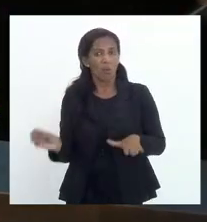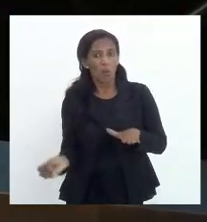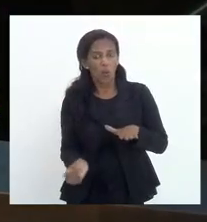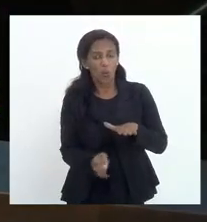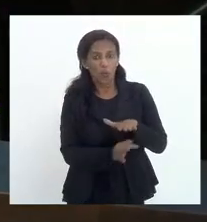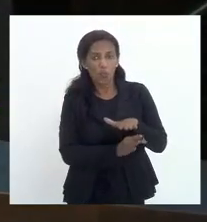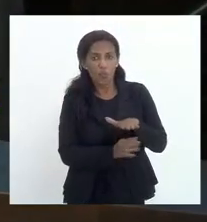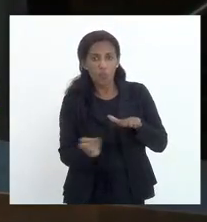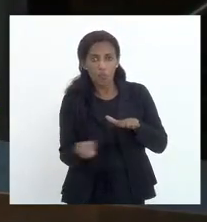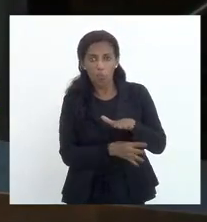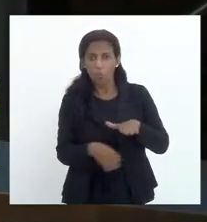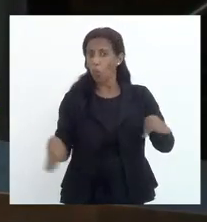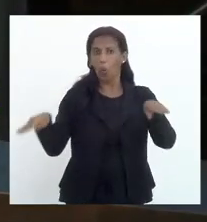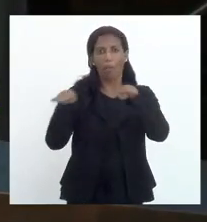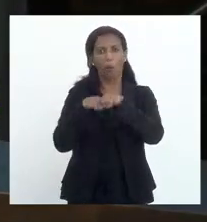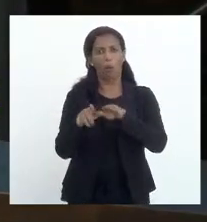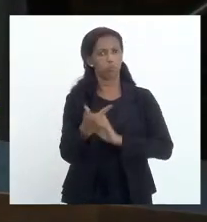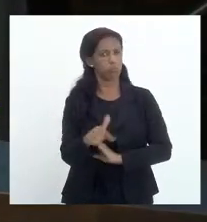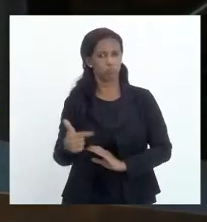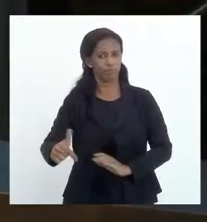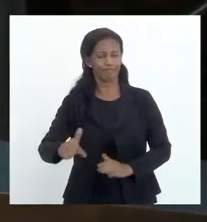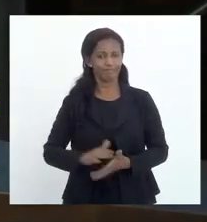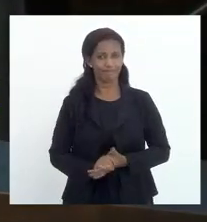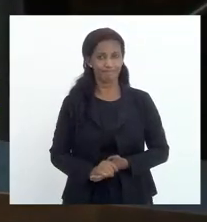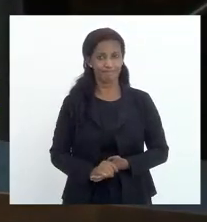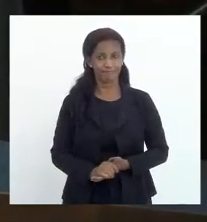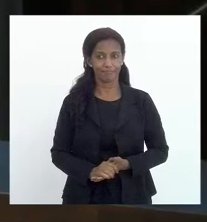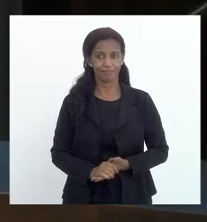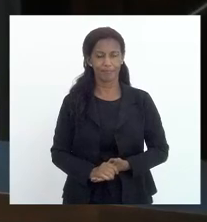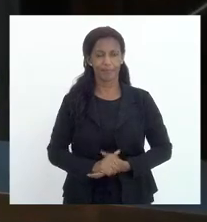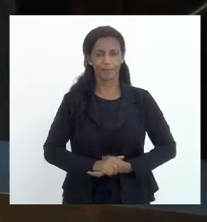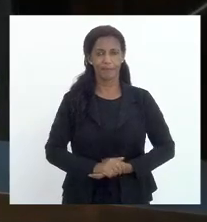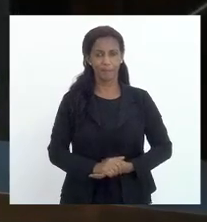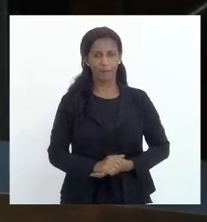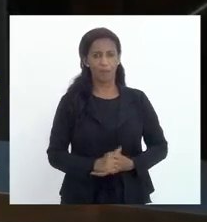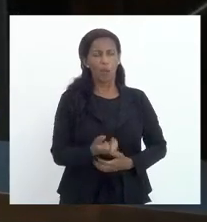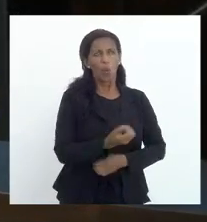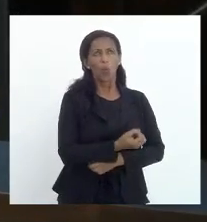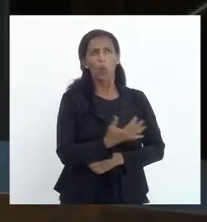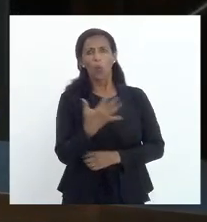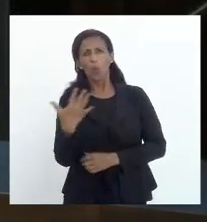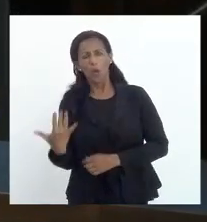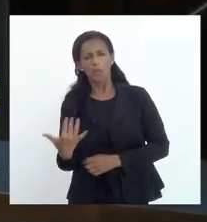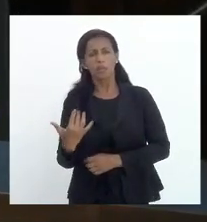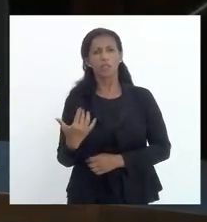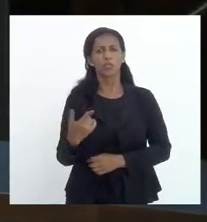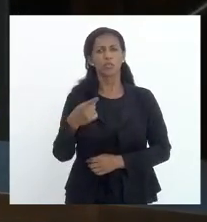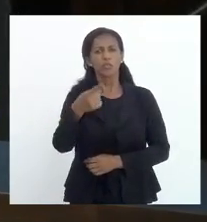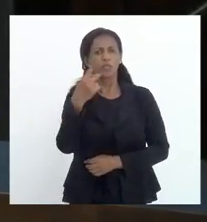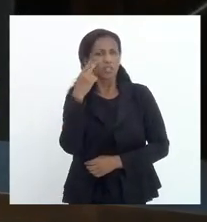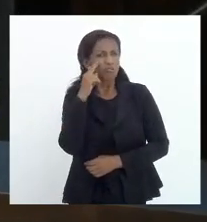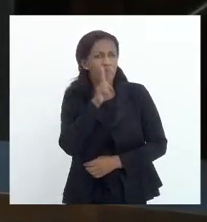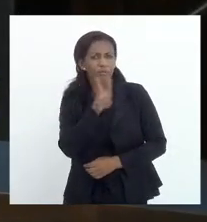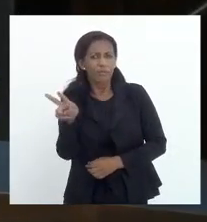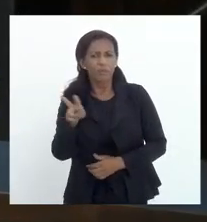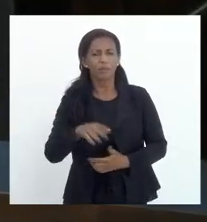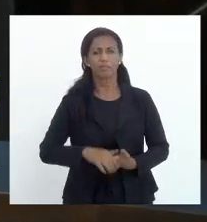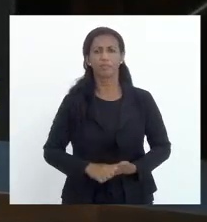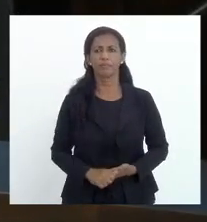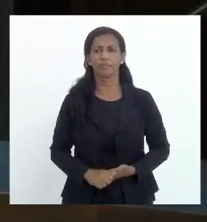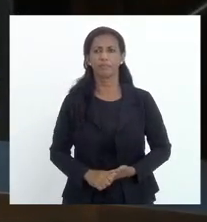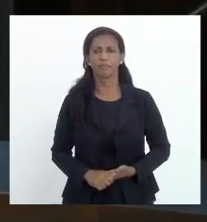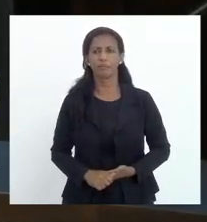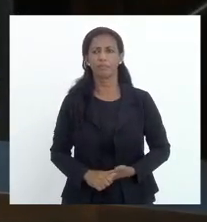dos estados não é igual. Não é isso? Quantas vezes todos aqui devem ter visto